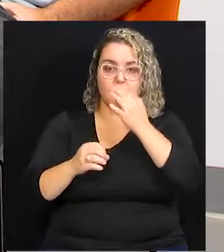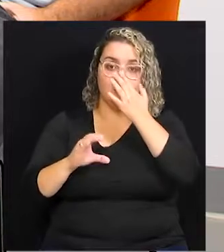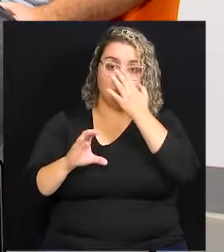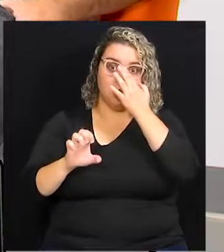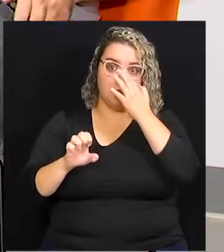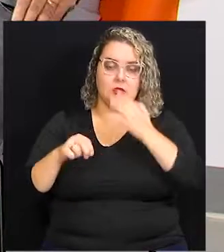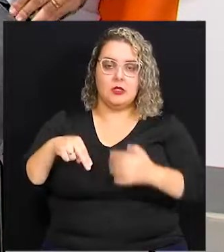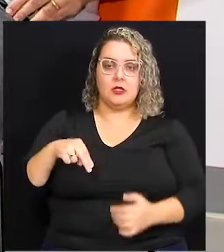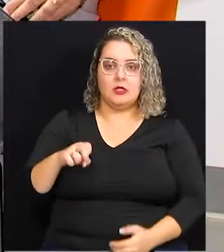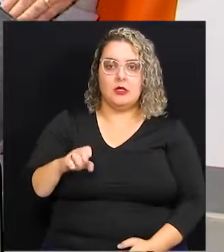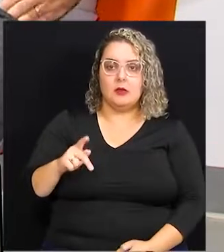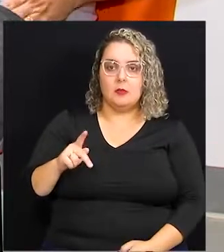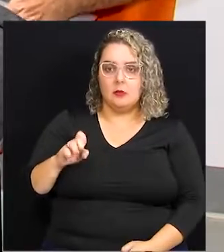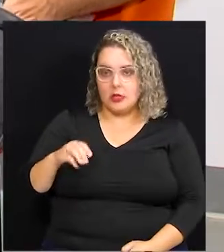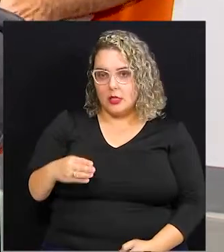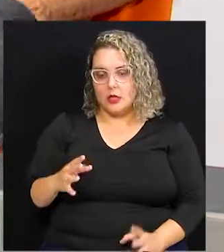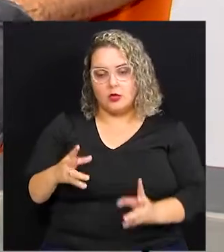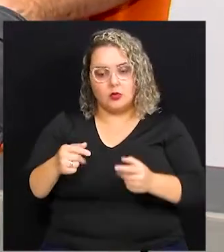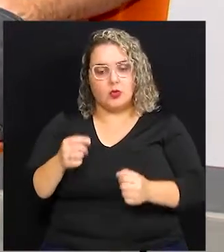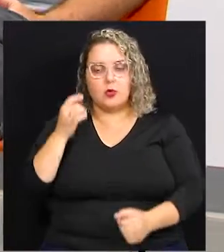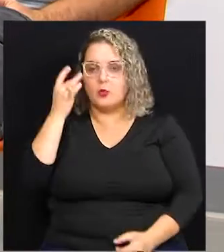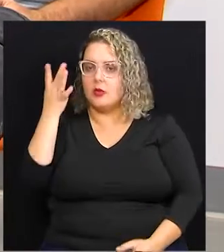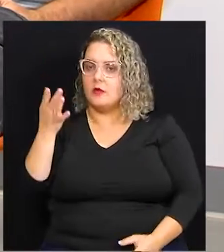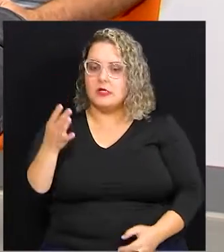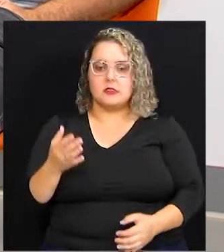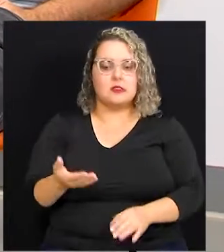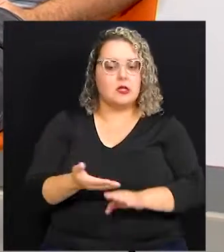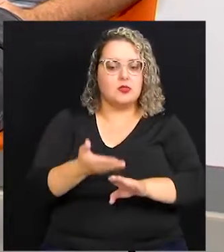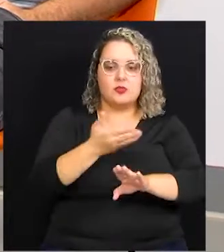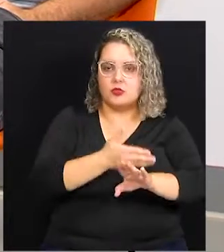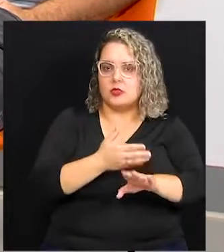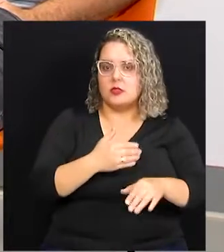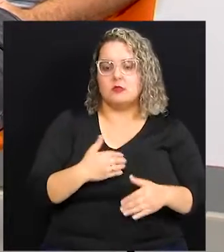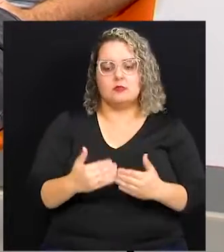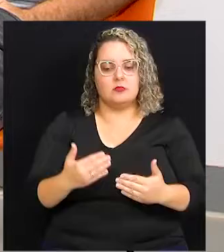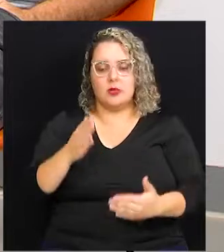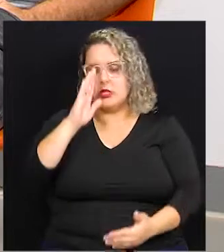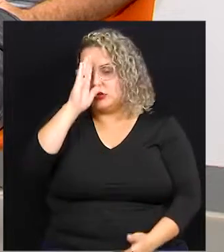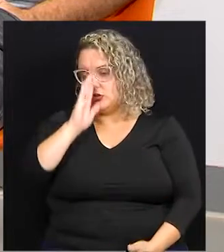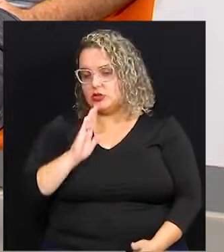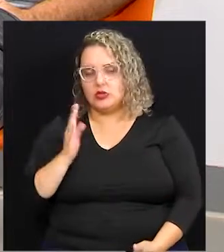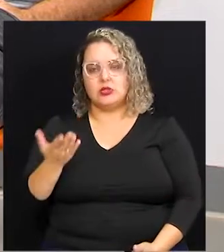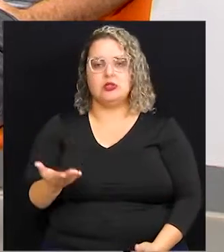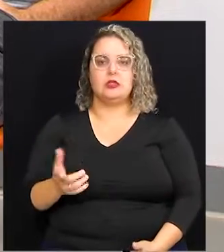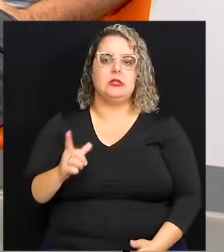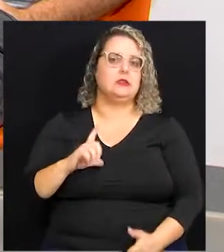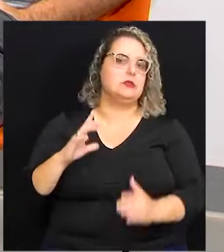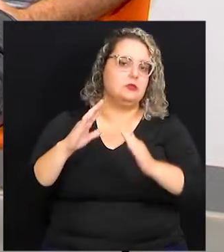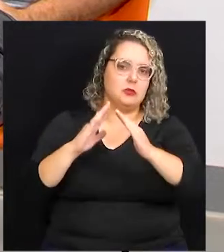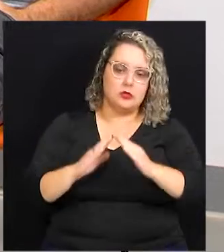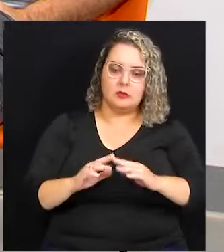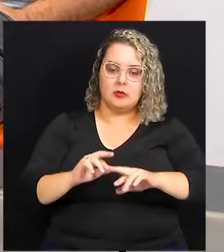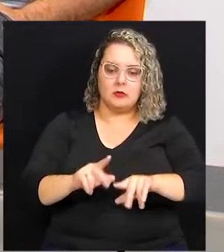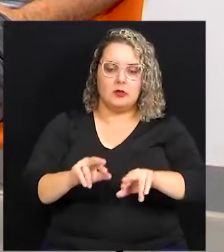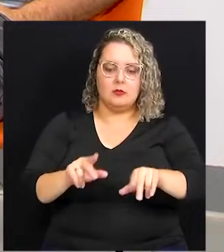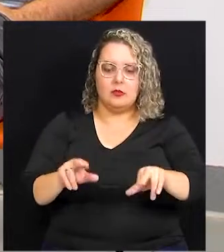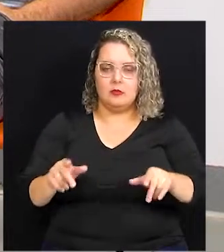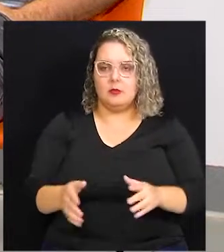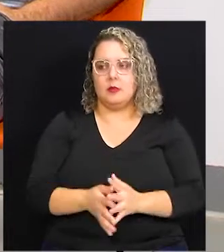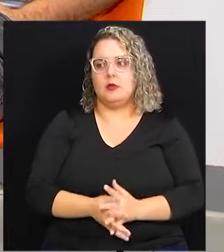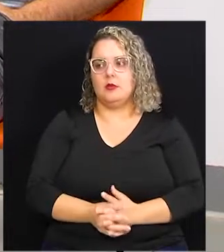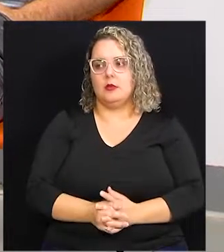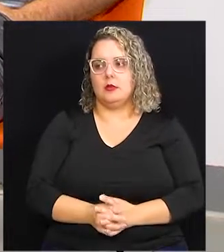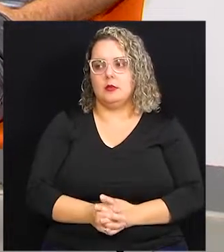do CNPEM, tem toda uma facilidade também, é de graça, eles têm moradia, etc,